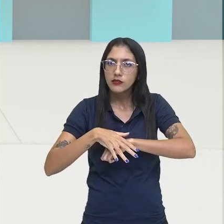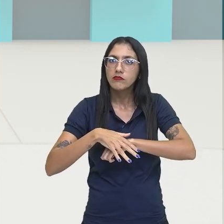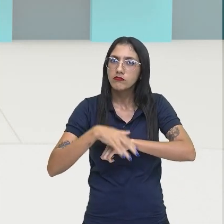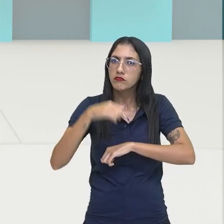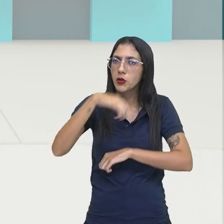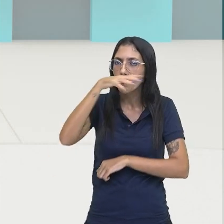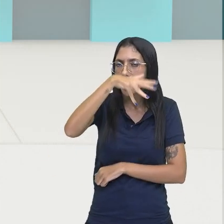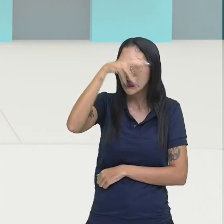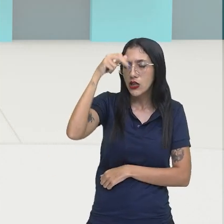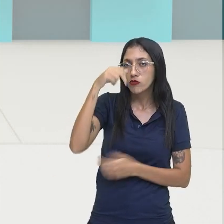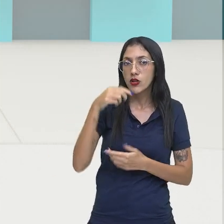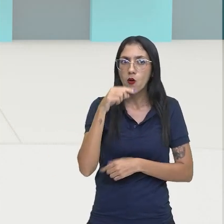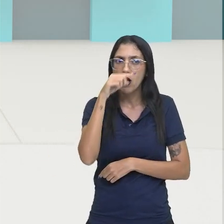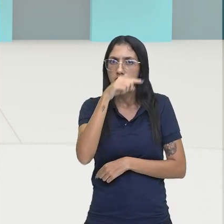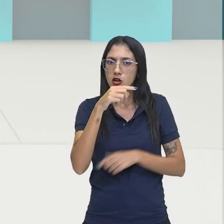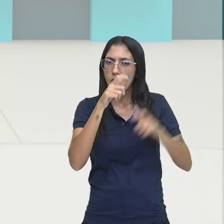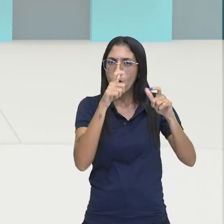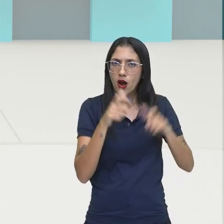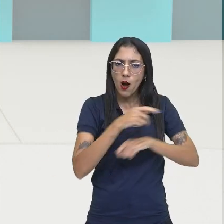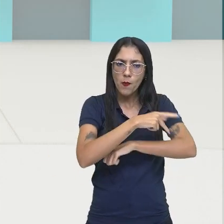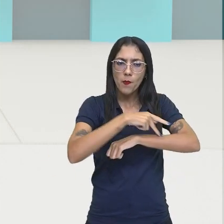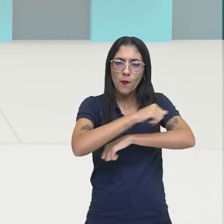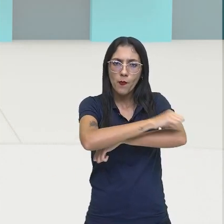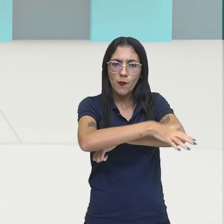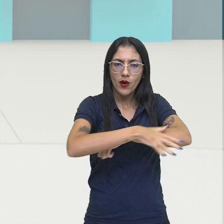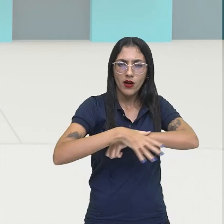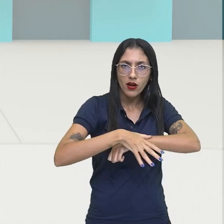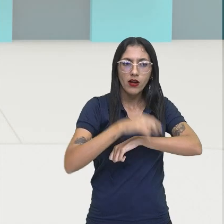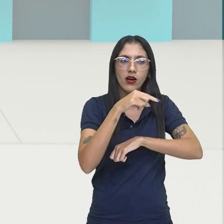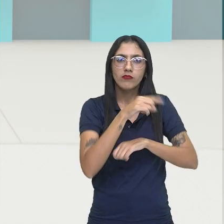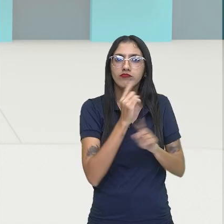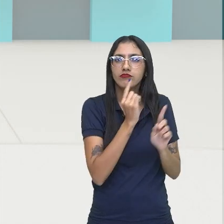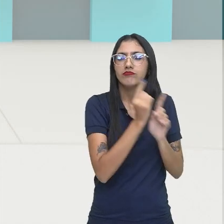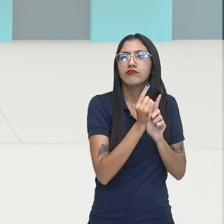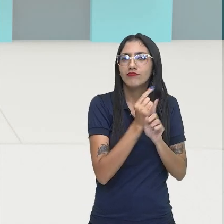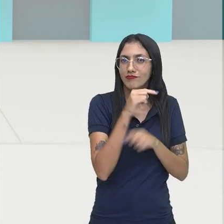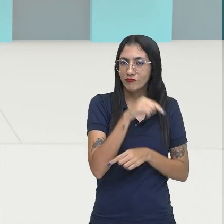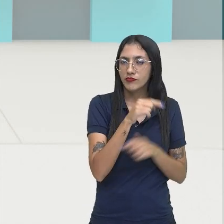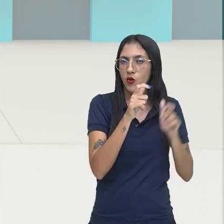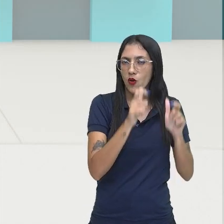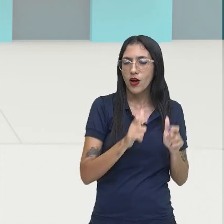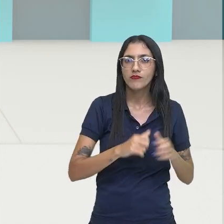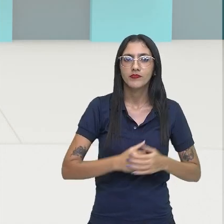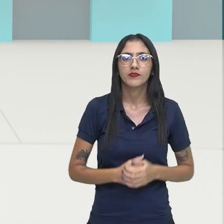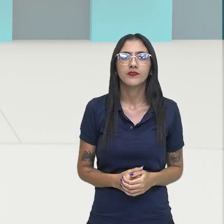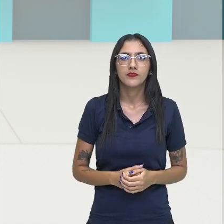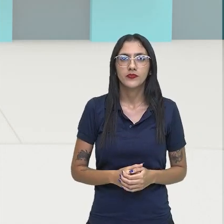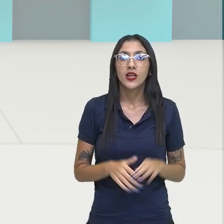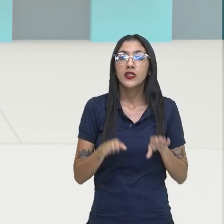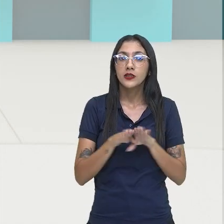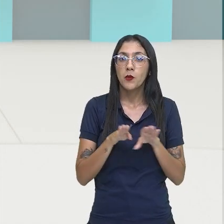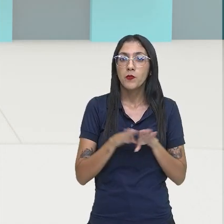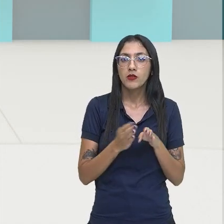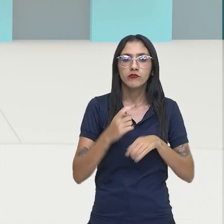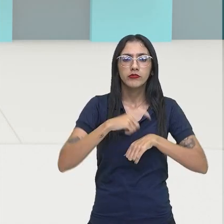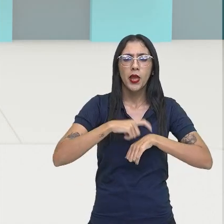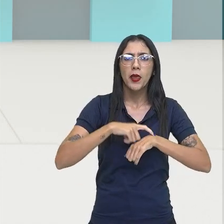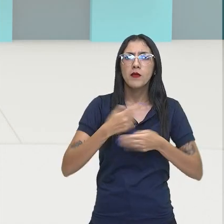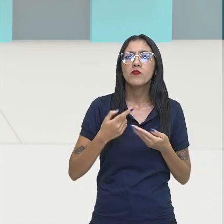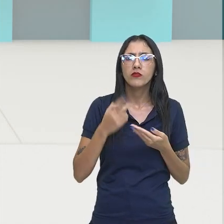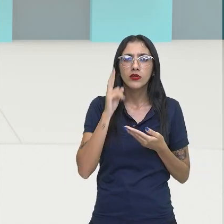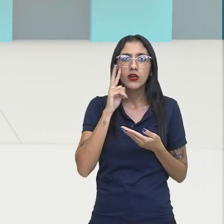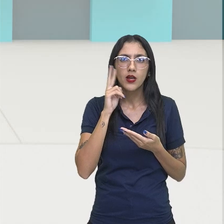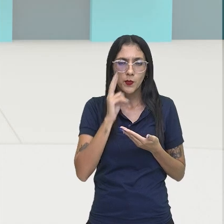Negra. Então, é o local em que a história aconteceu, ok? Existe um tempo, ontem, por exemplo, eu